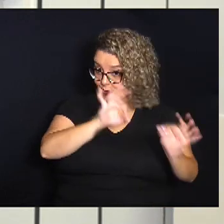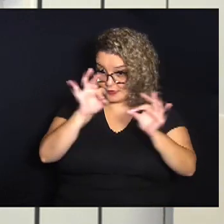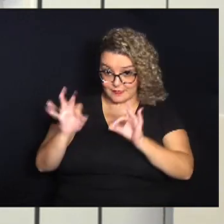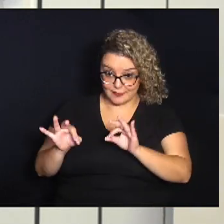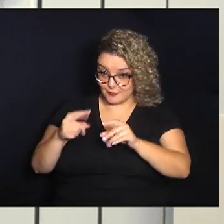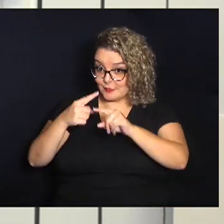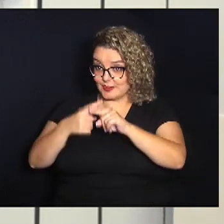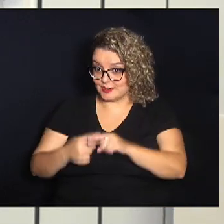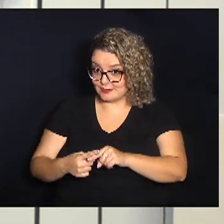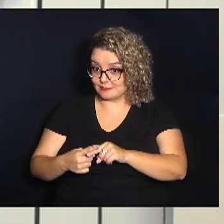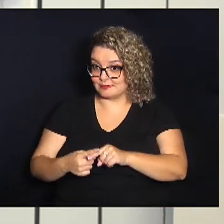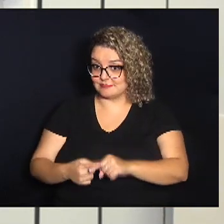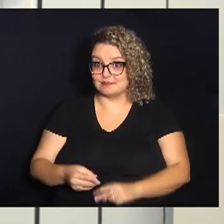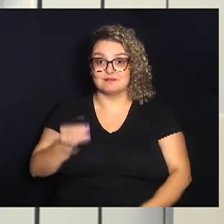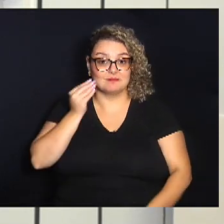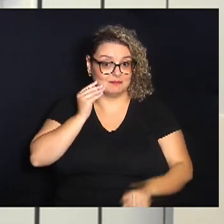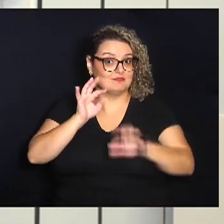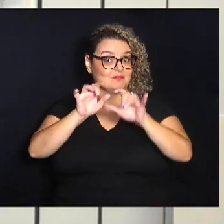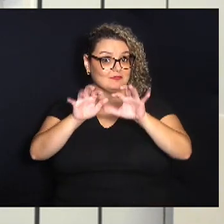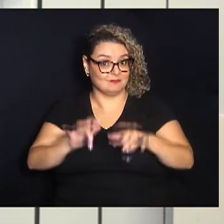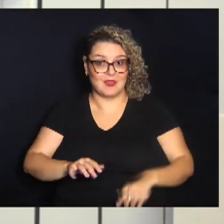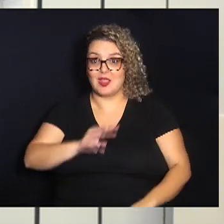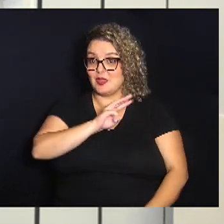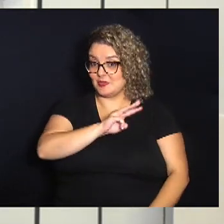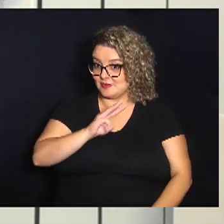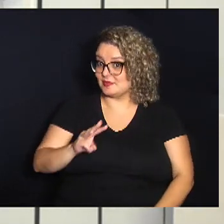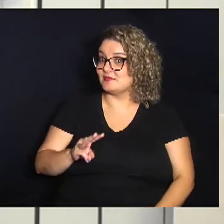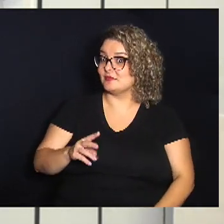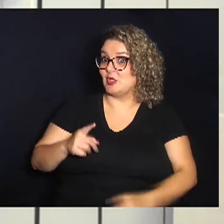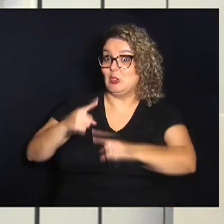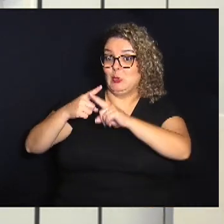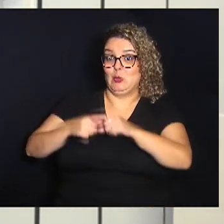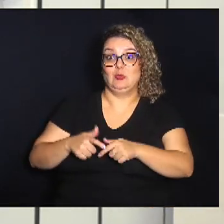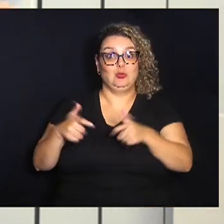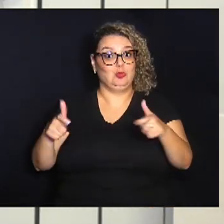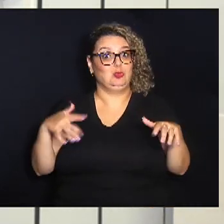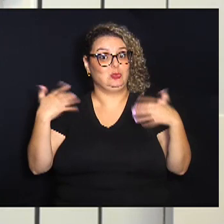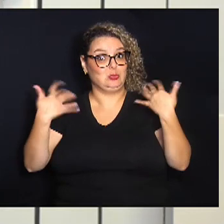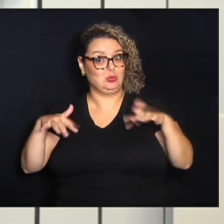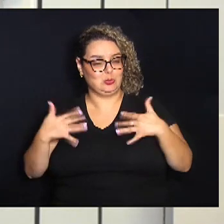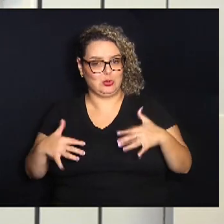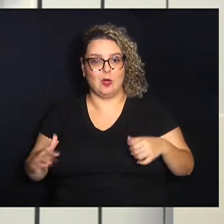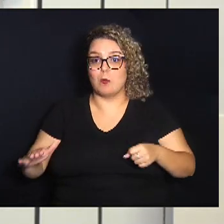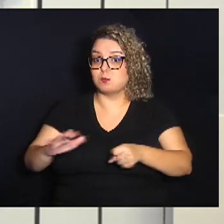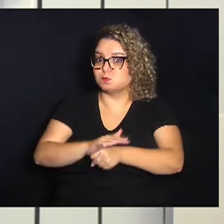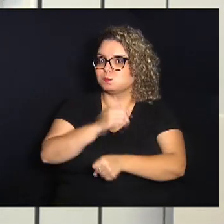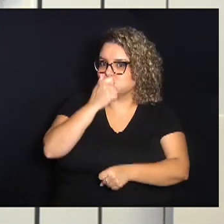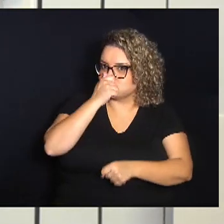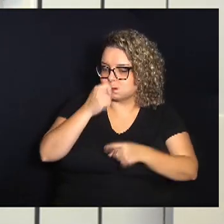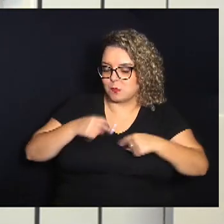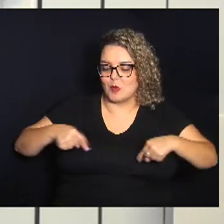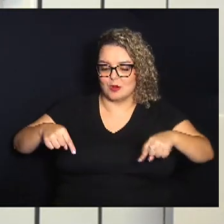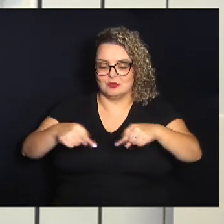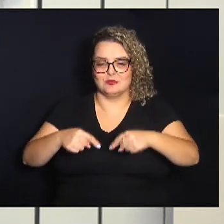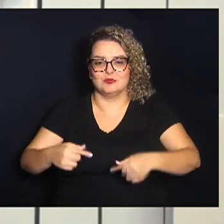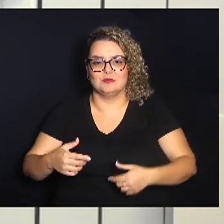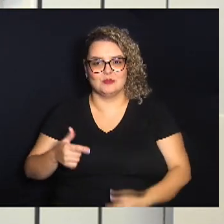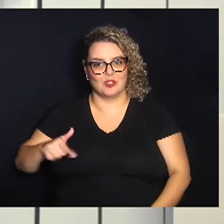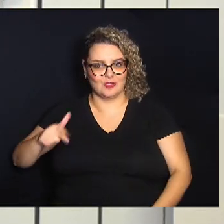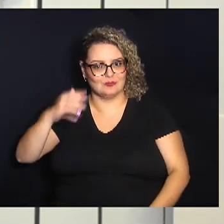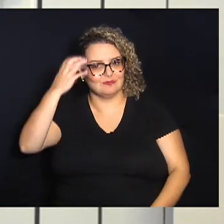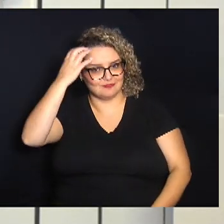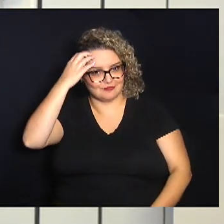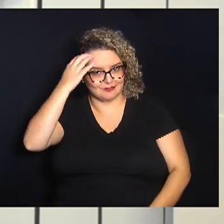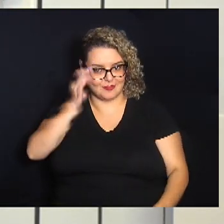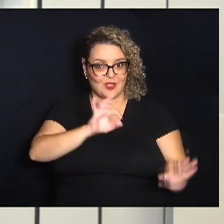partida, tente lá, entre no site, porque a concorrência é grande também, sempre lota o ginásio do Taquaral, para você poder acompanhar esta